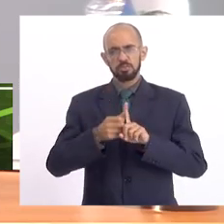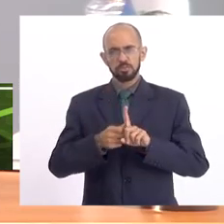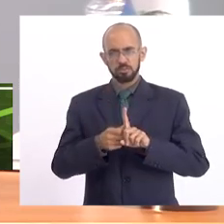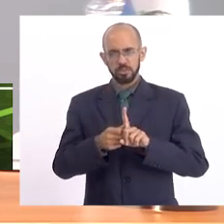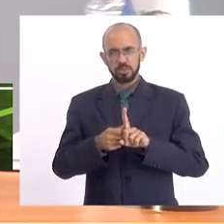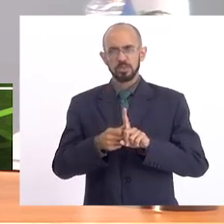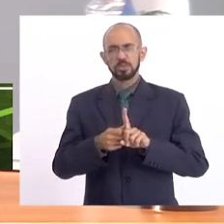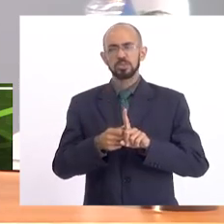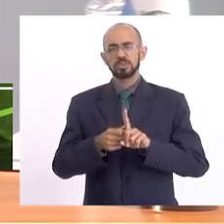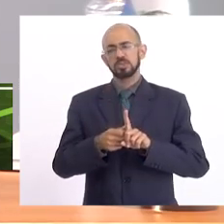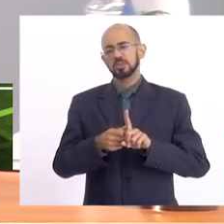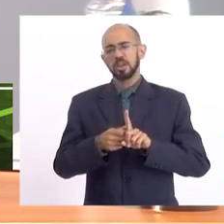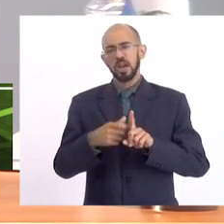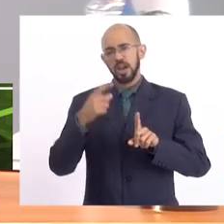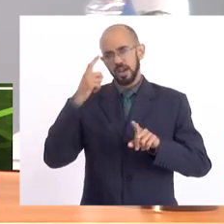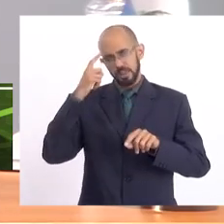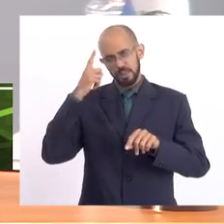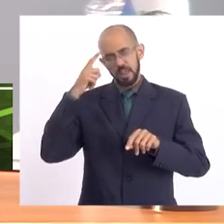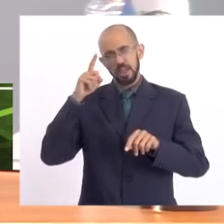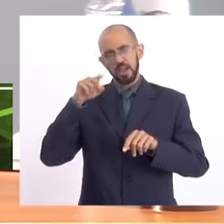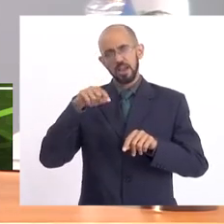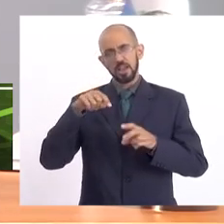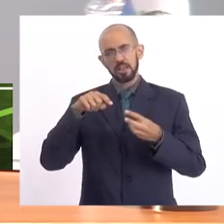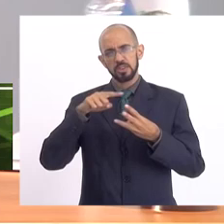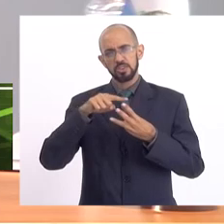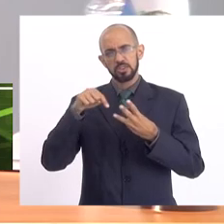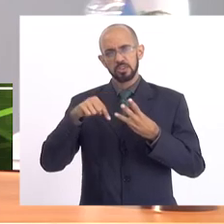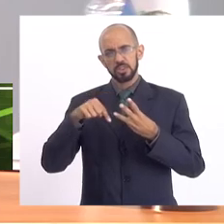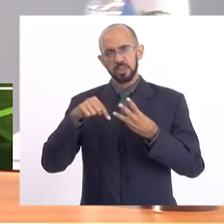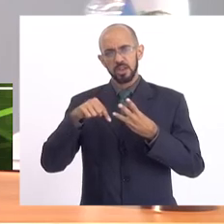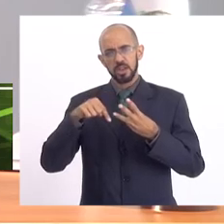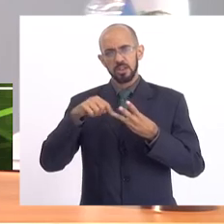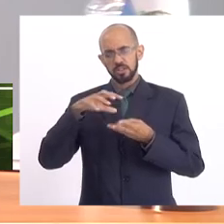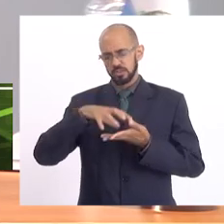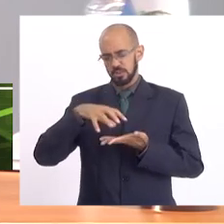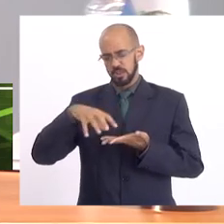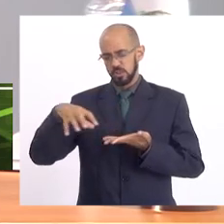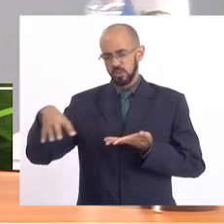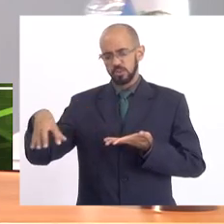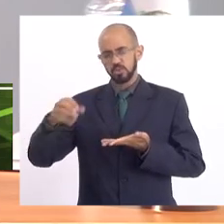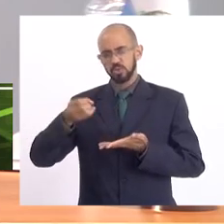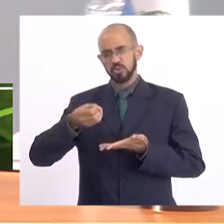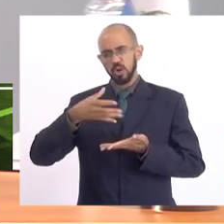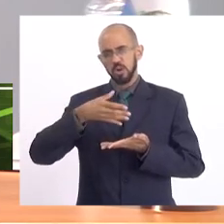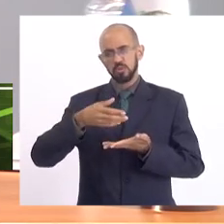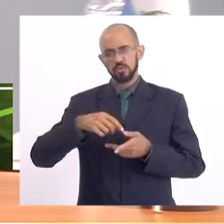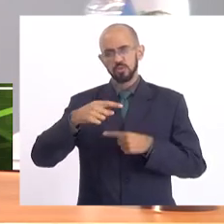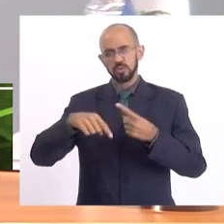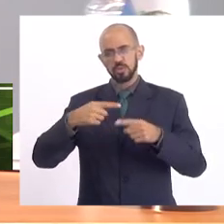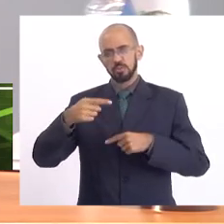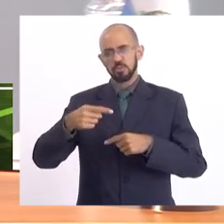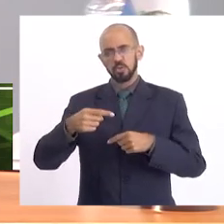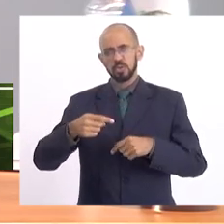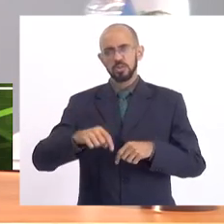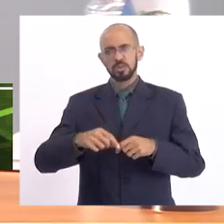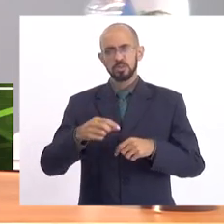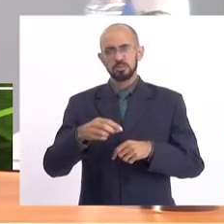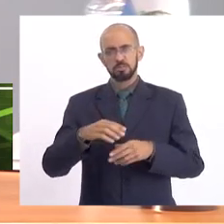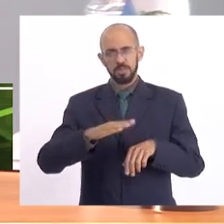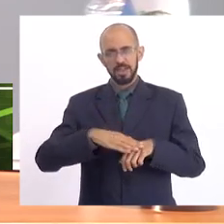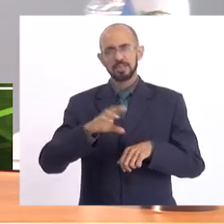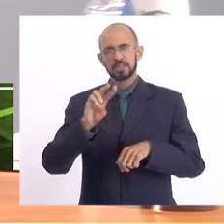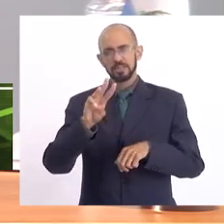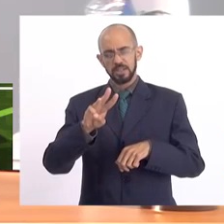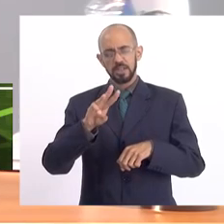a previsão é de 3 unidades e no segundo semestre de mais 3 unidades de semi-liberdade. E as